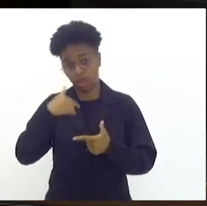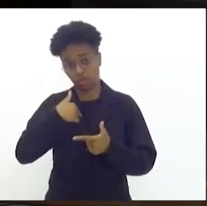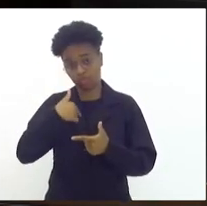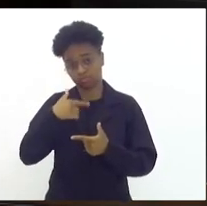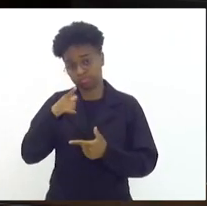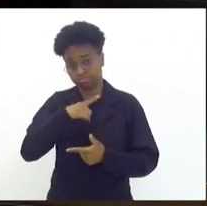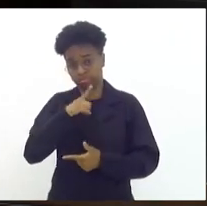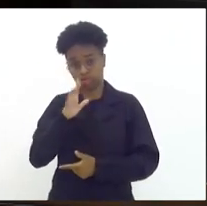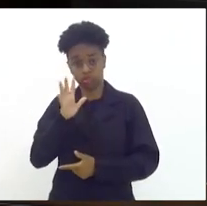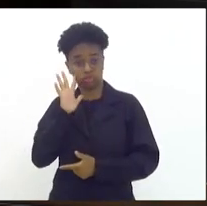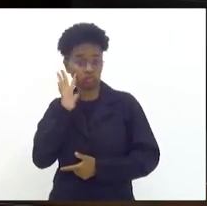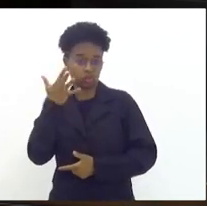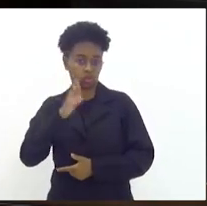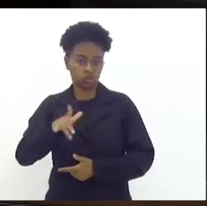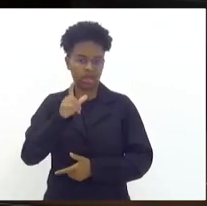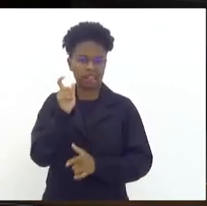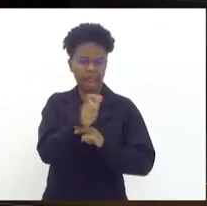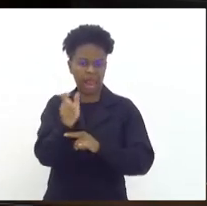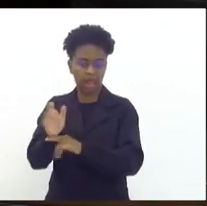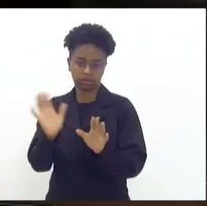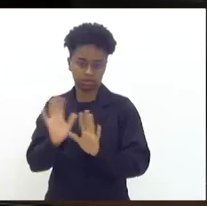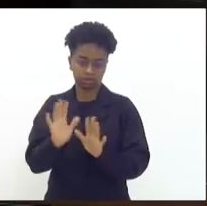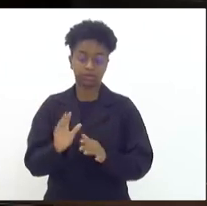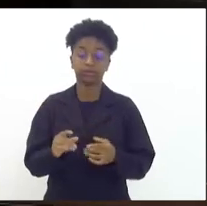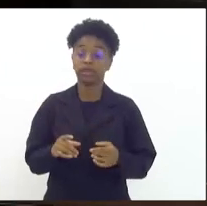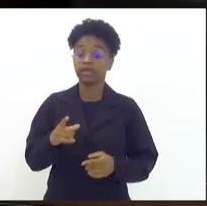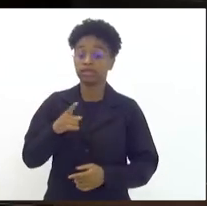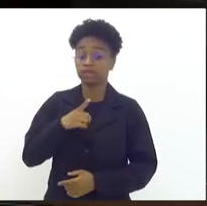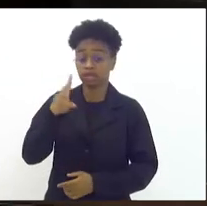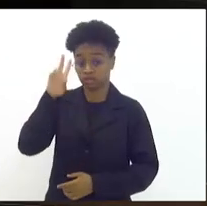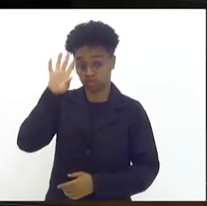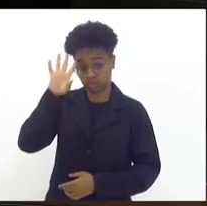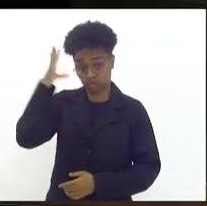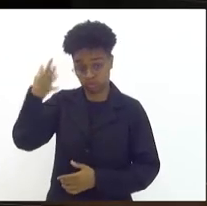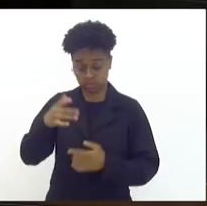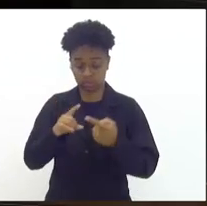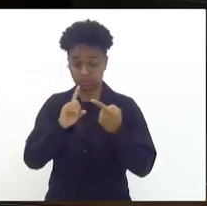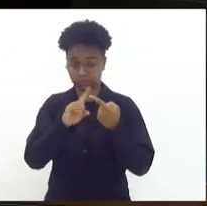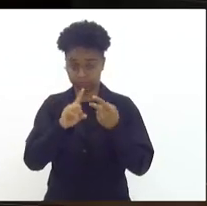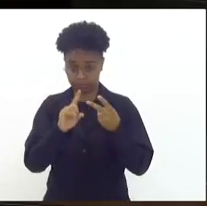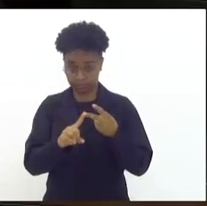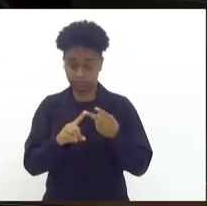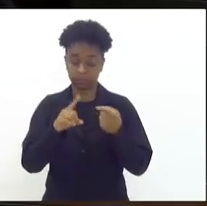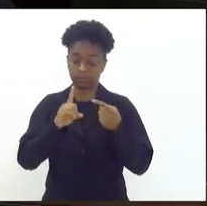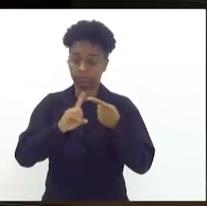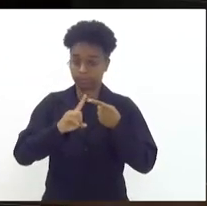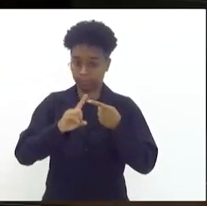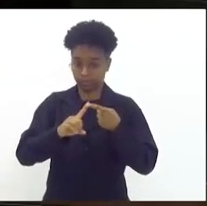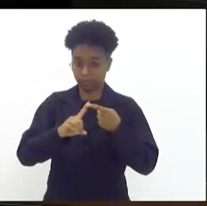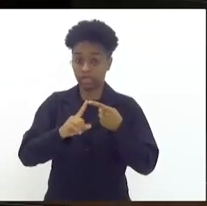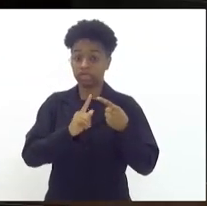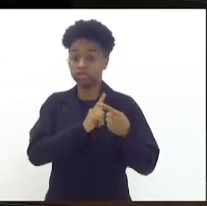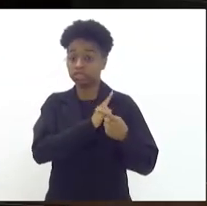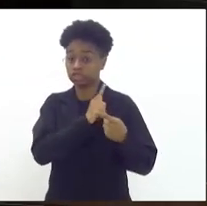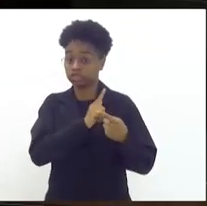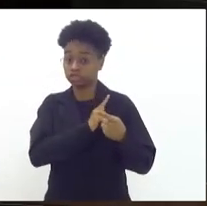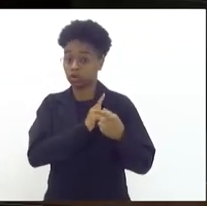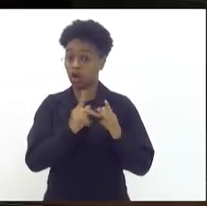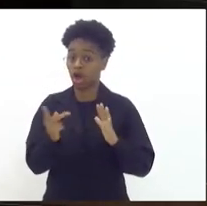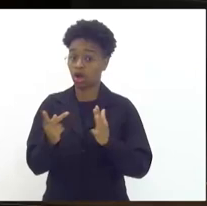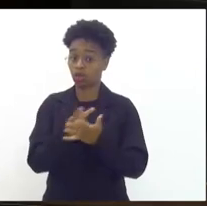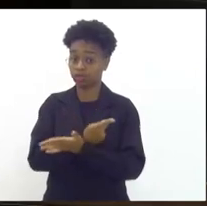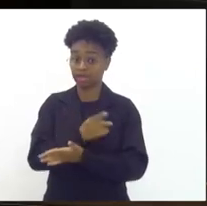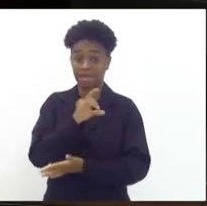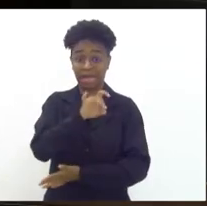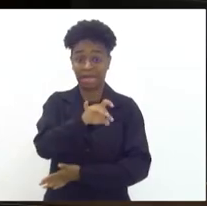para não ficar só na crítica a solução tem duas possibilidades A primeira é que a gestão seja feita por cada um